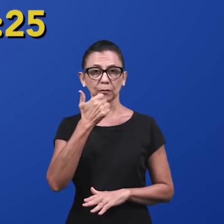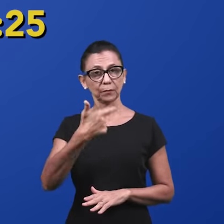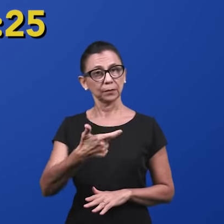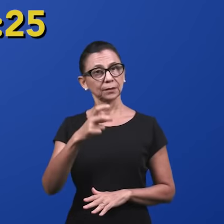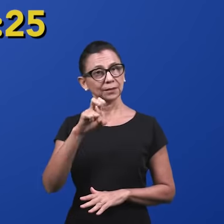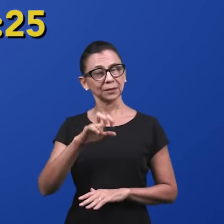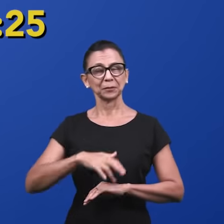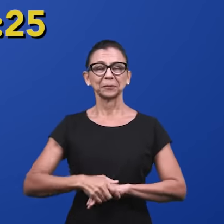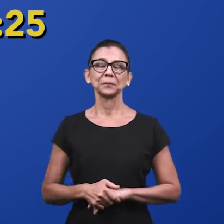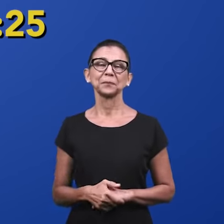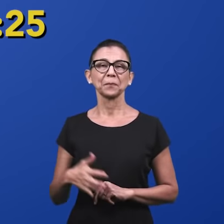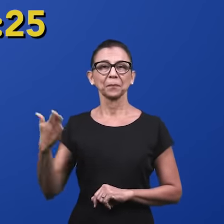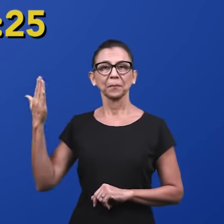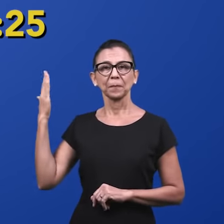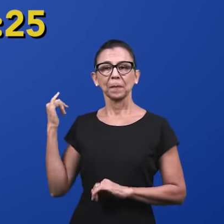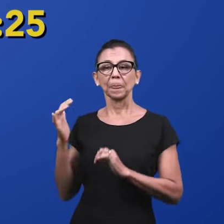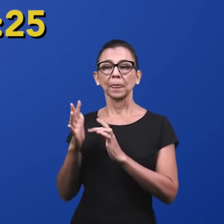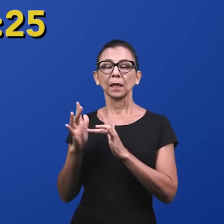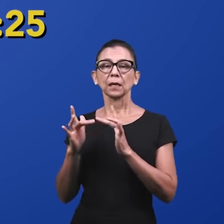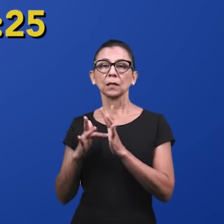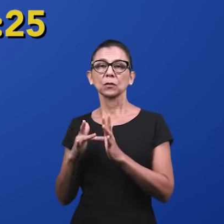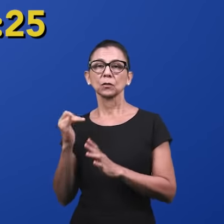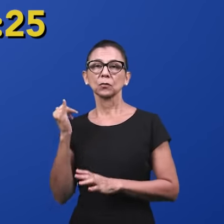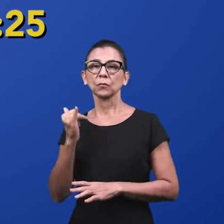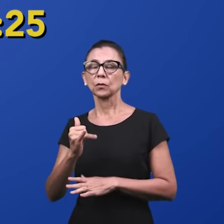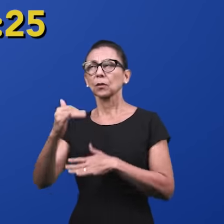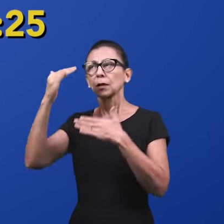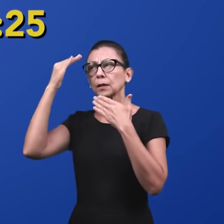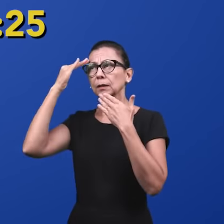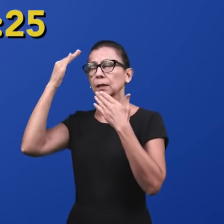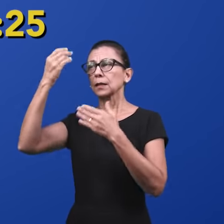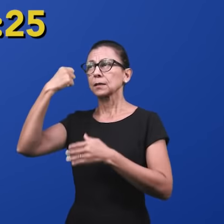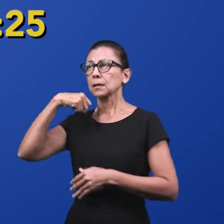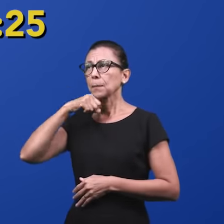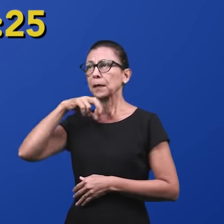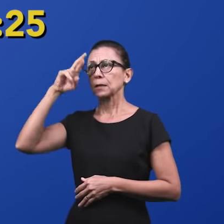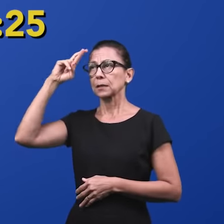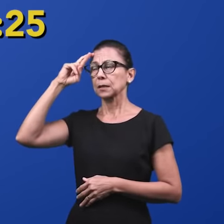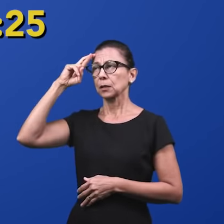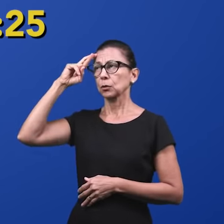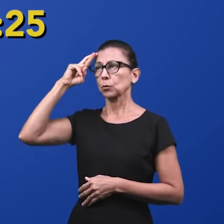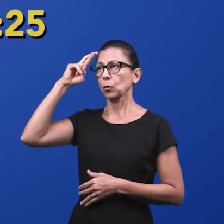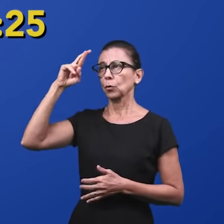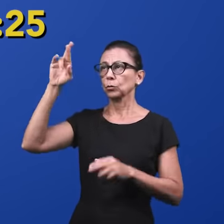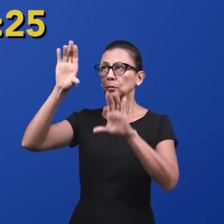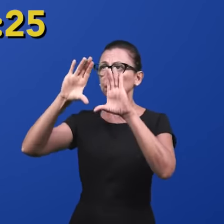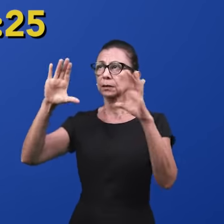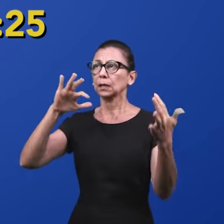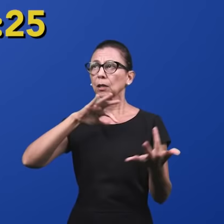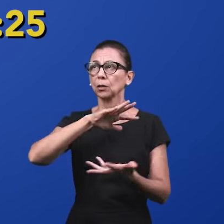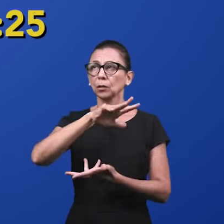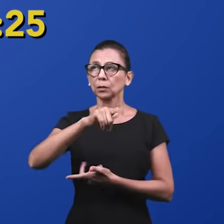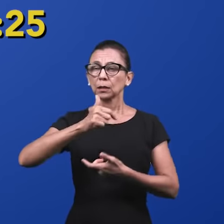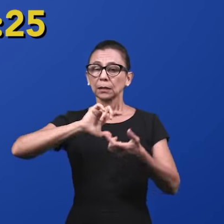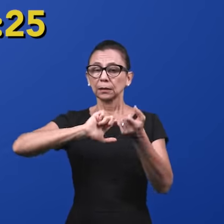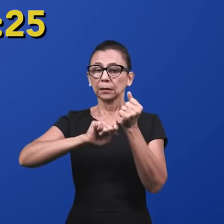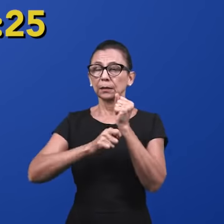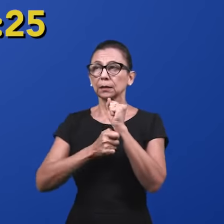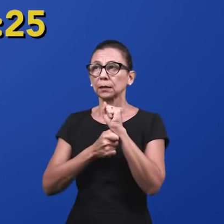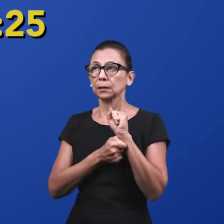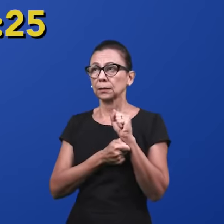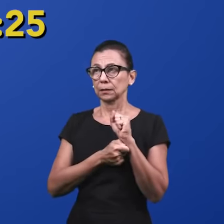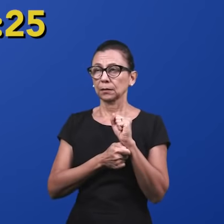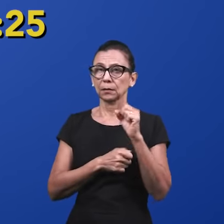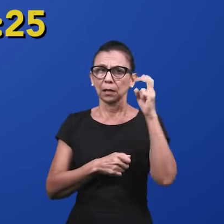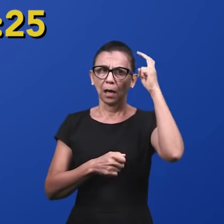respondendo Jesus, disse: graças te dou, ó Pai, Senhor do céu e da terra, que ocultaste estas coisas aos